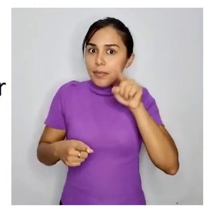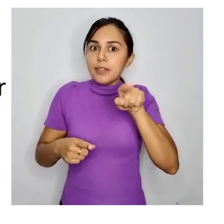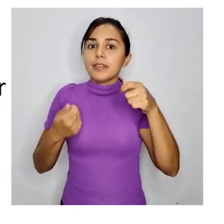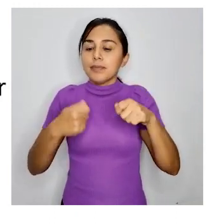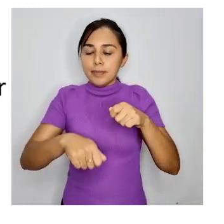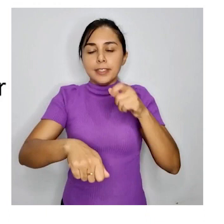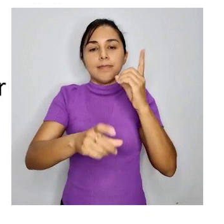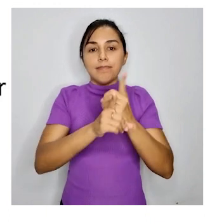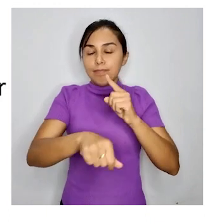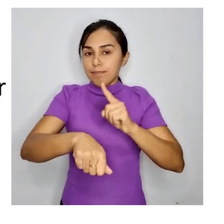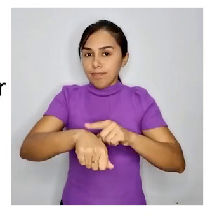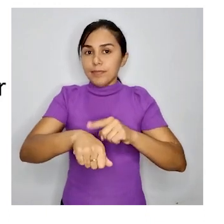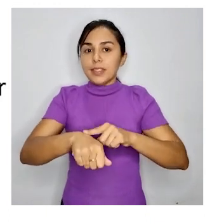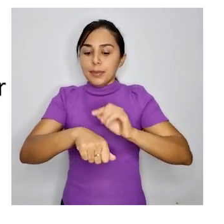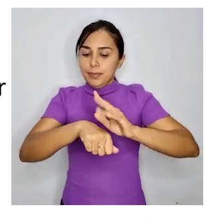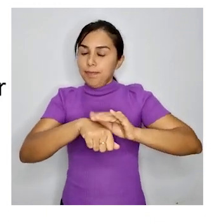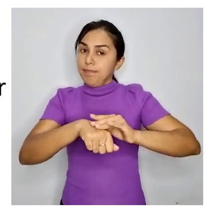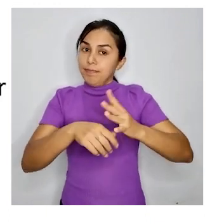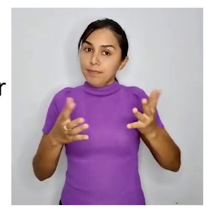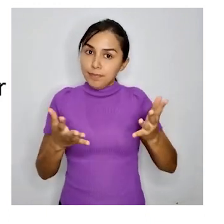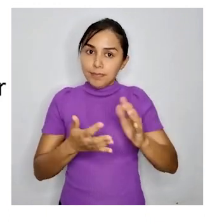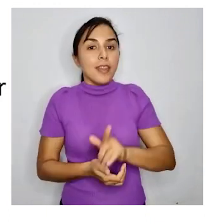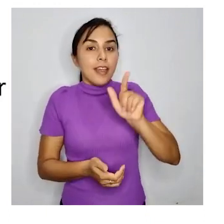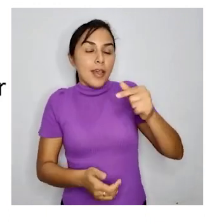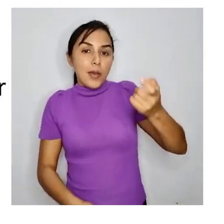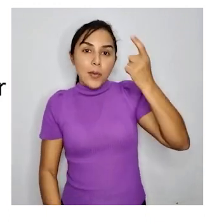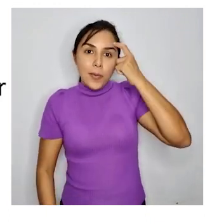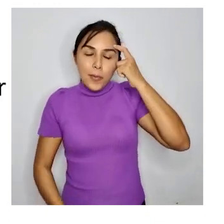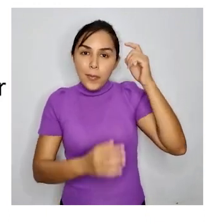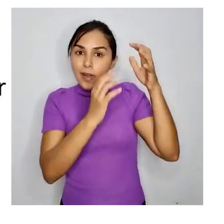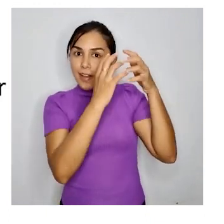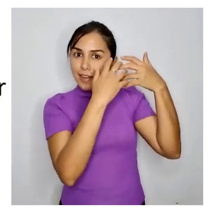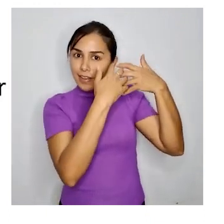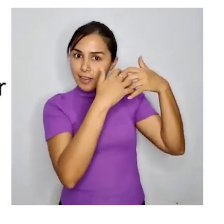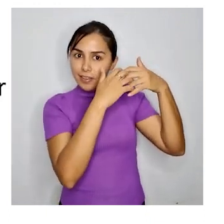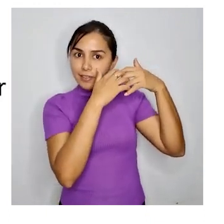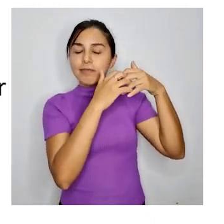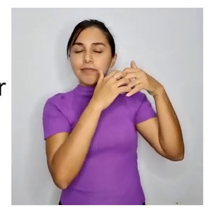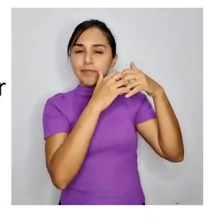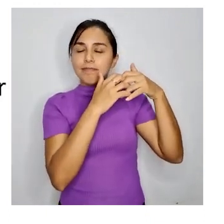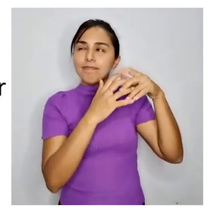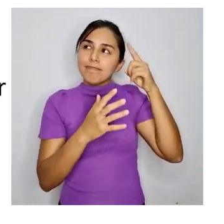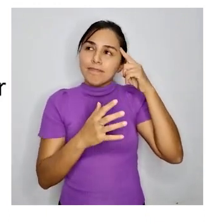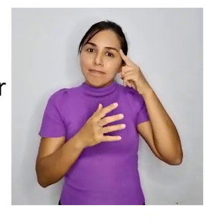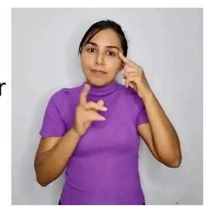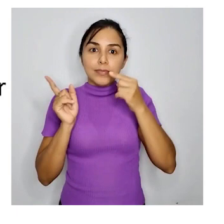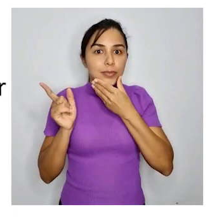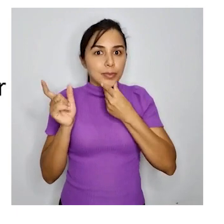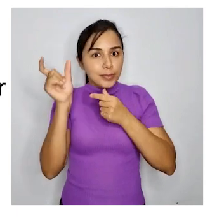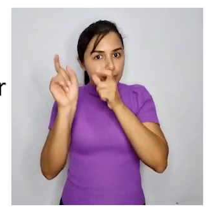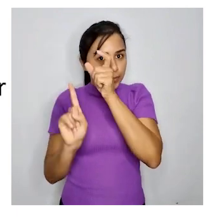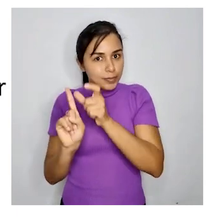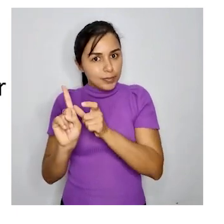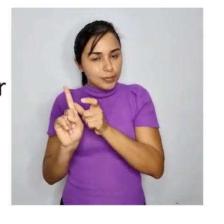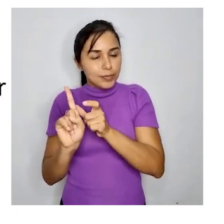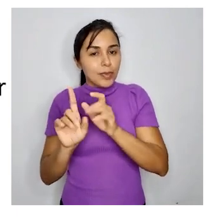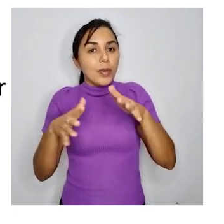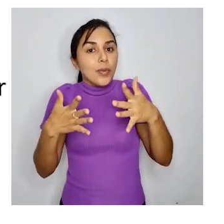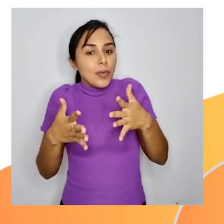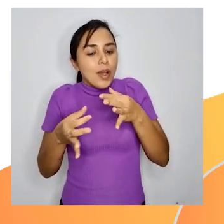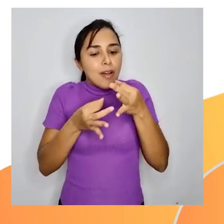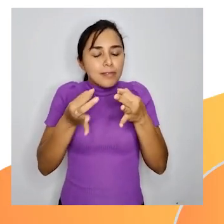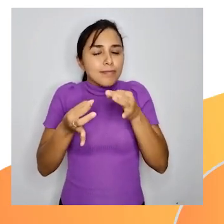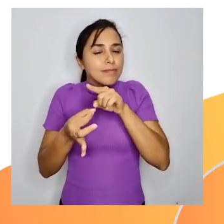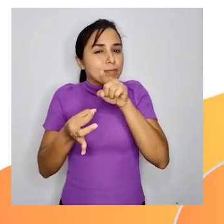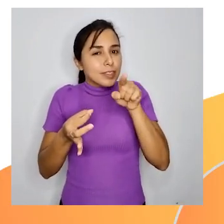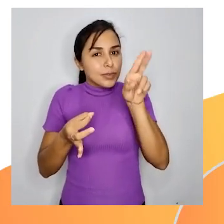uma conversa, uma alta reflexão do Armandinho, né? Quais argumentos você usaria para concordar com a afirmação feita por Armandinho?